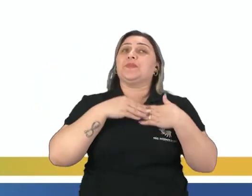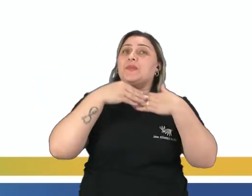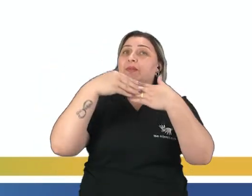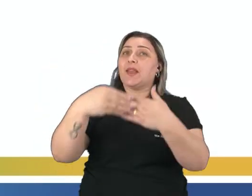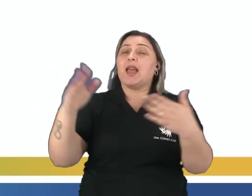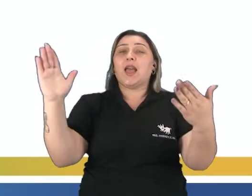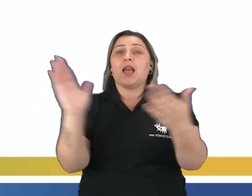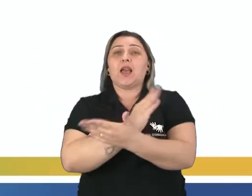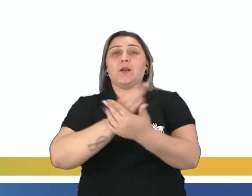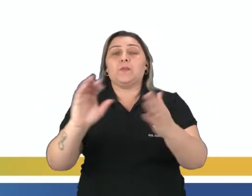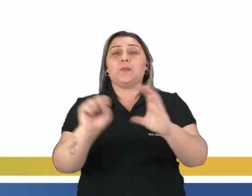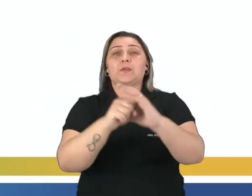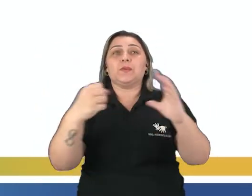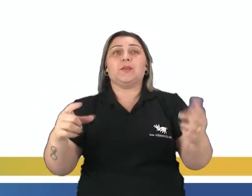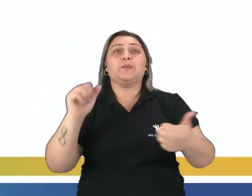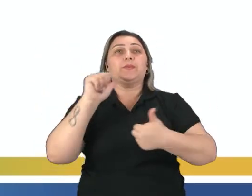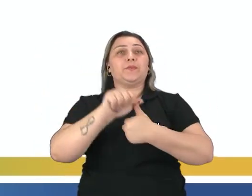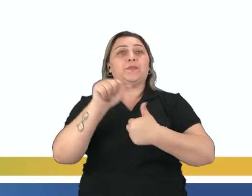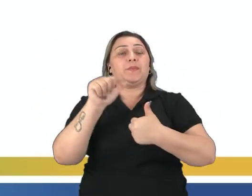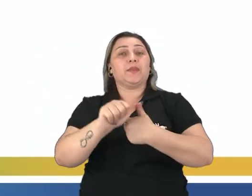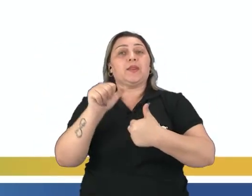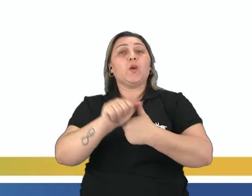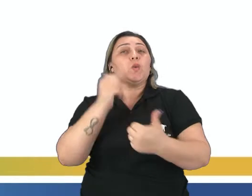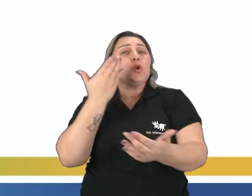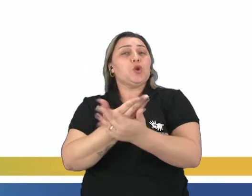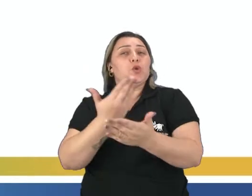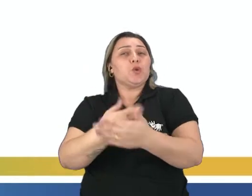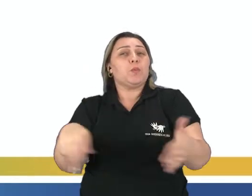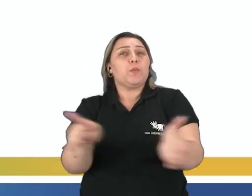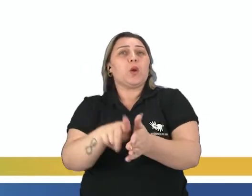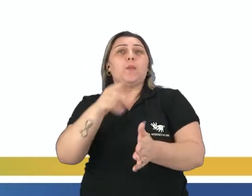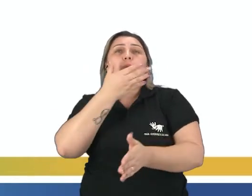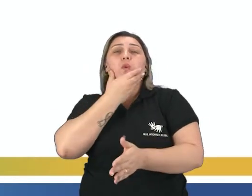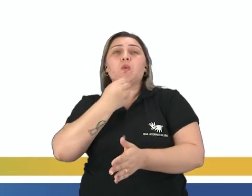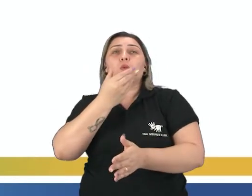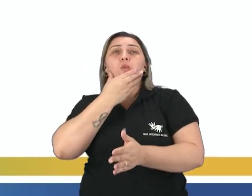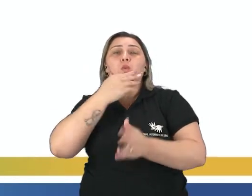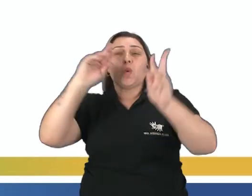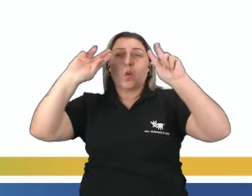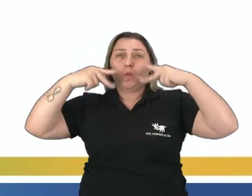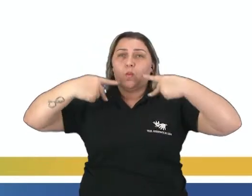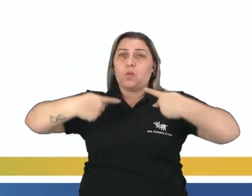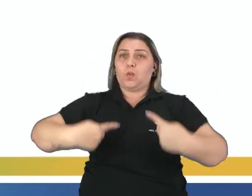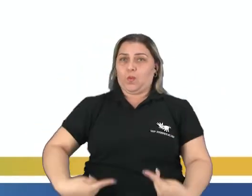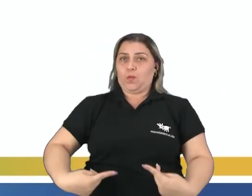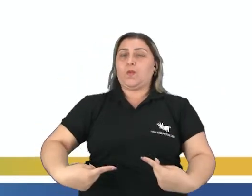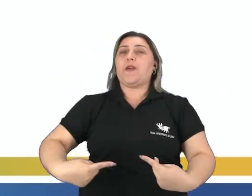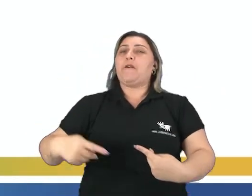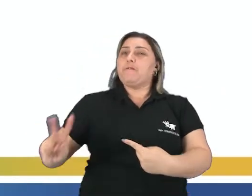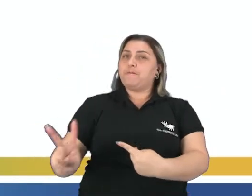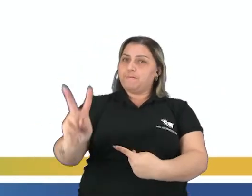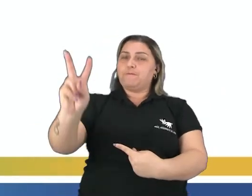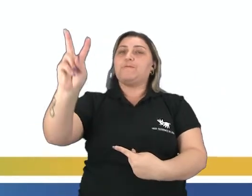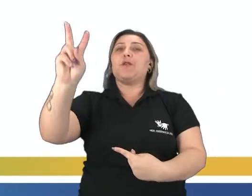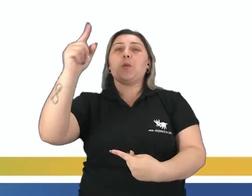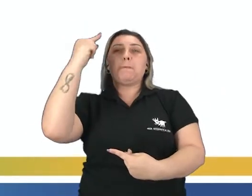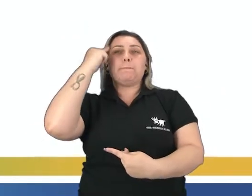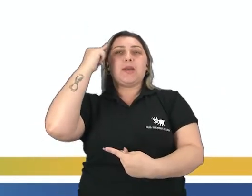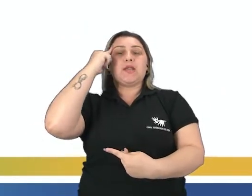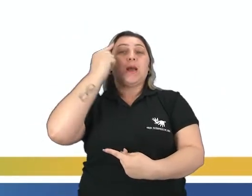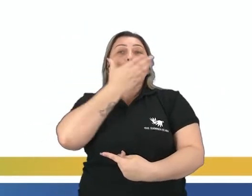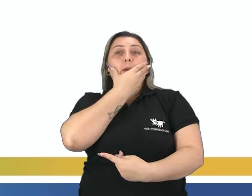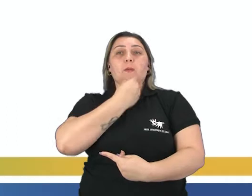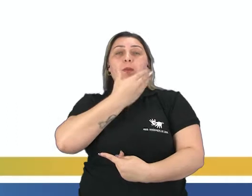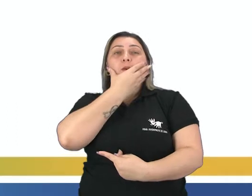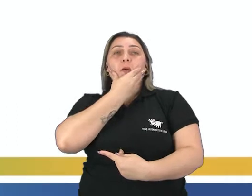com ele algumas características como o antropocentrismo humanista, que é o quê? Que é a valorização do